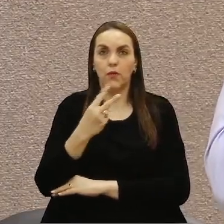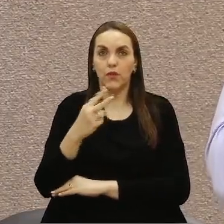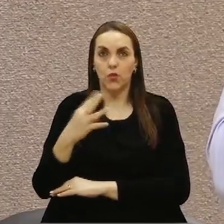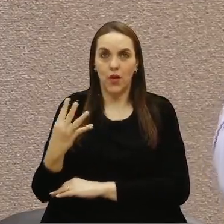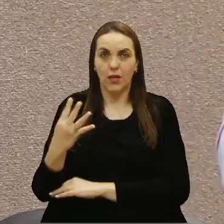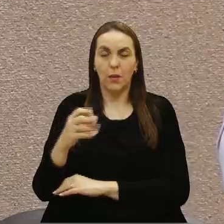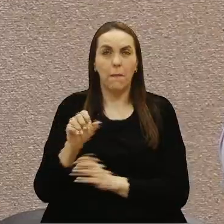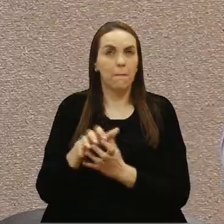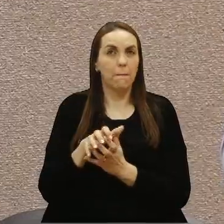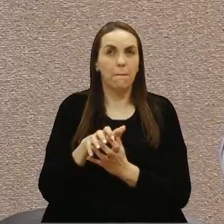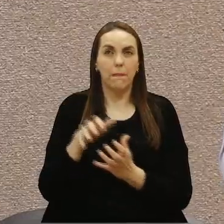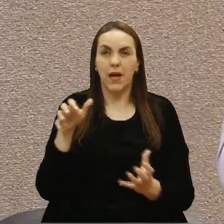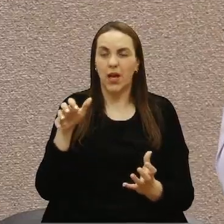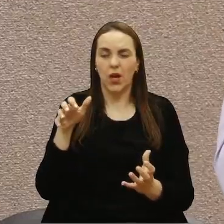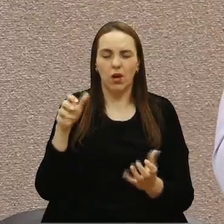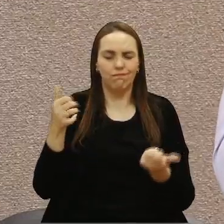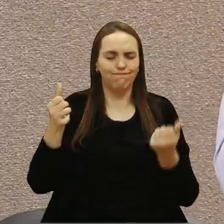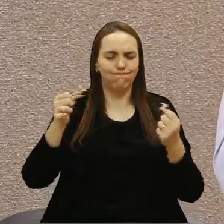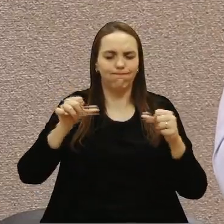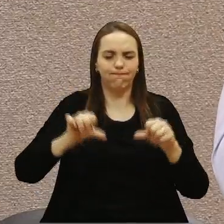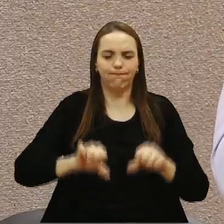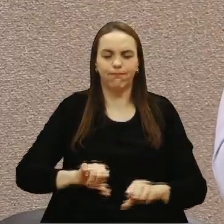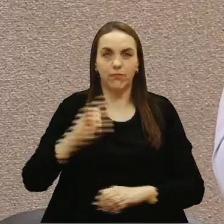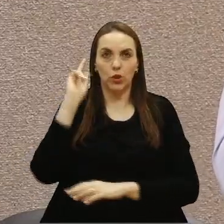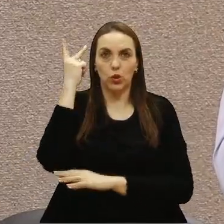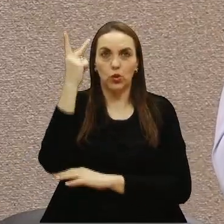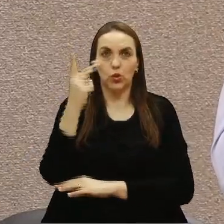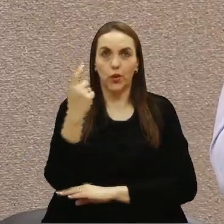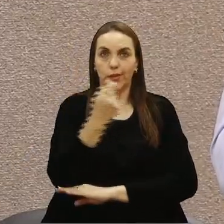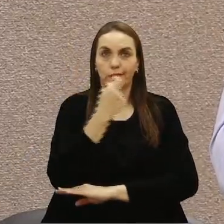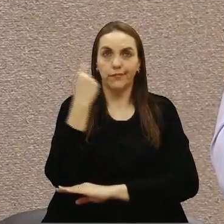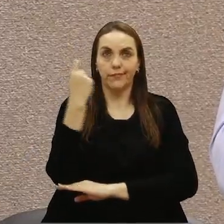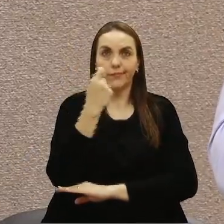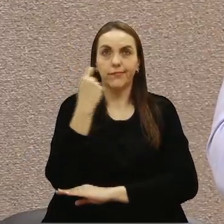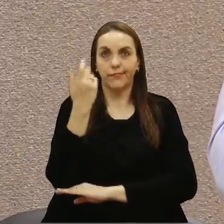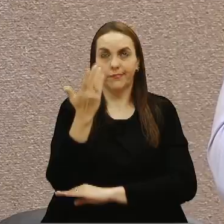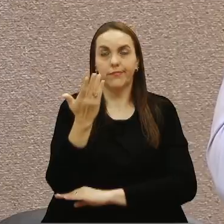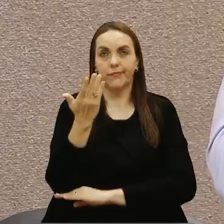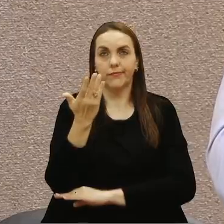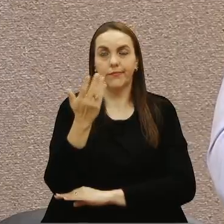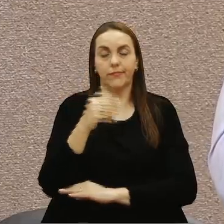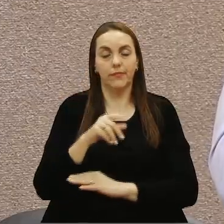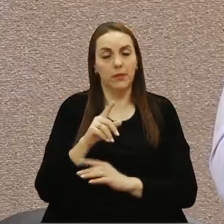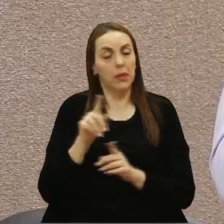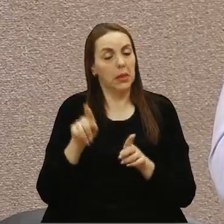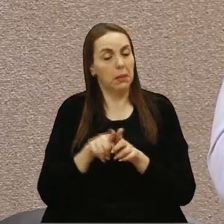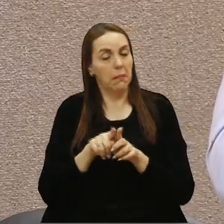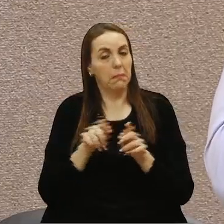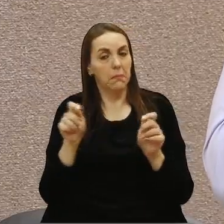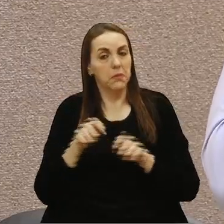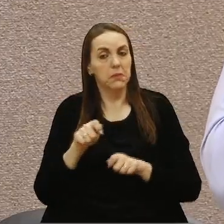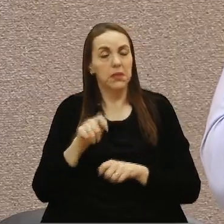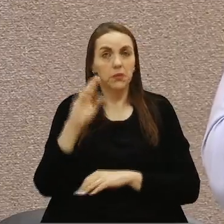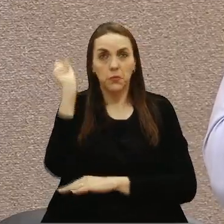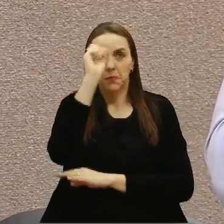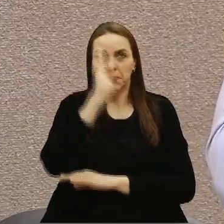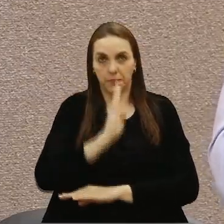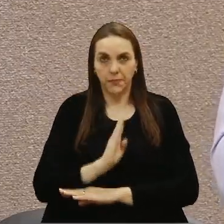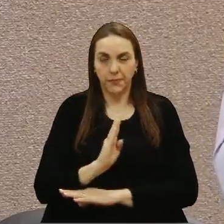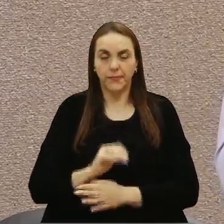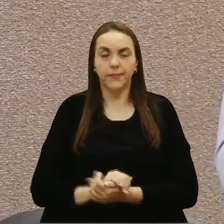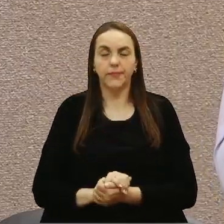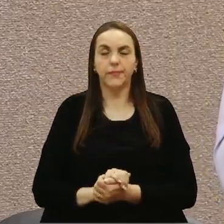maior catástrofe da história do Rio Grande do Sul e, quiçá, do Brasil. Naquele